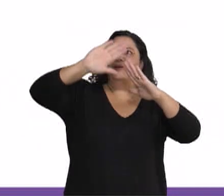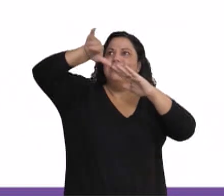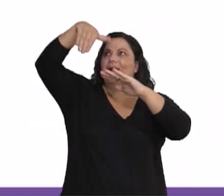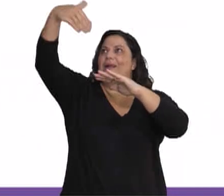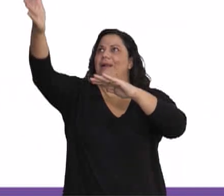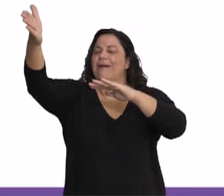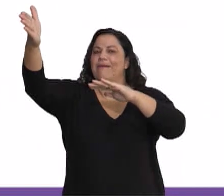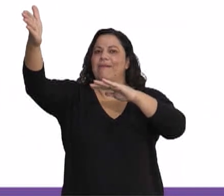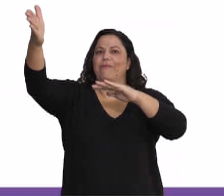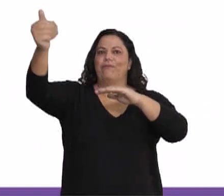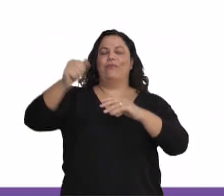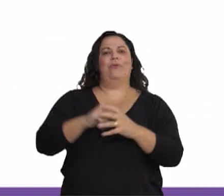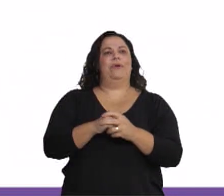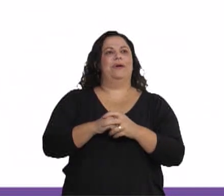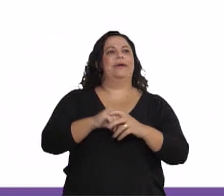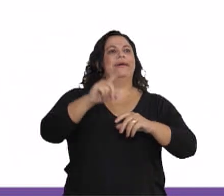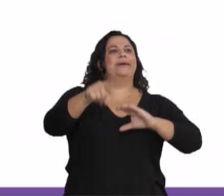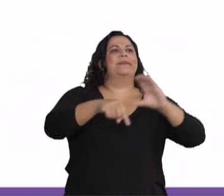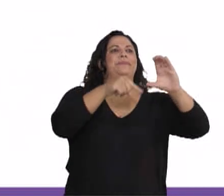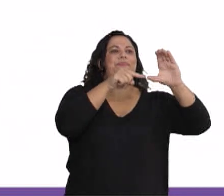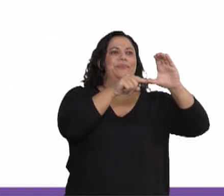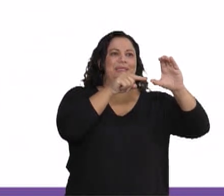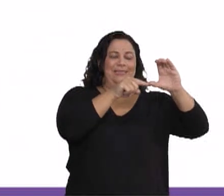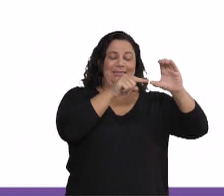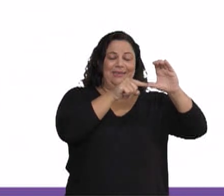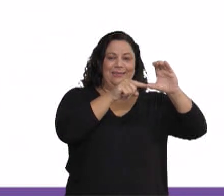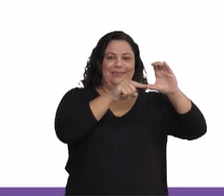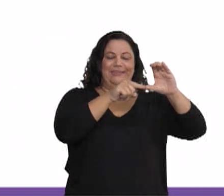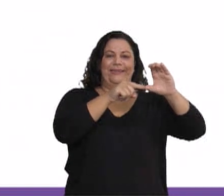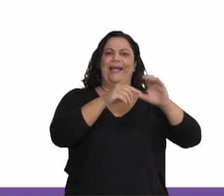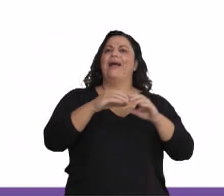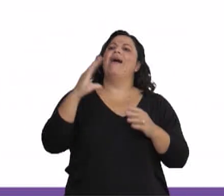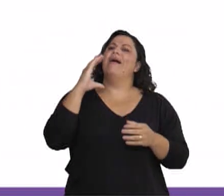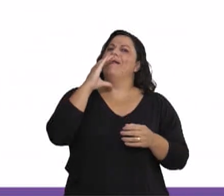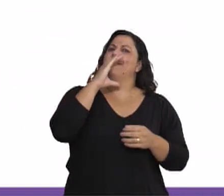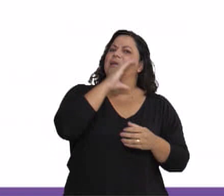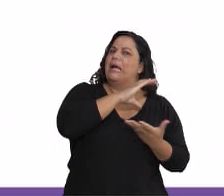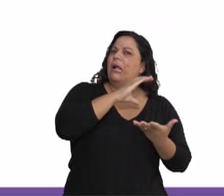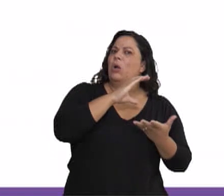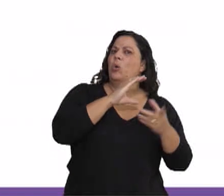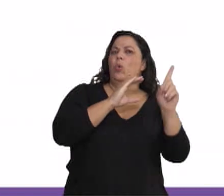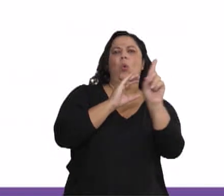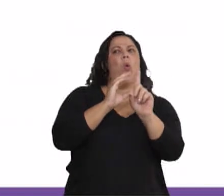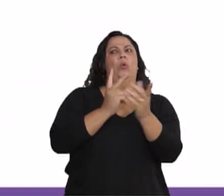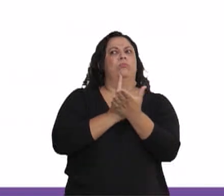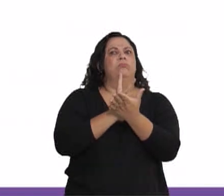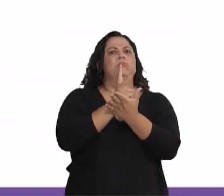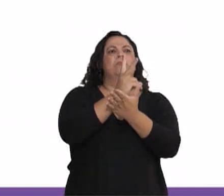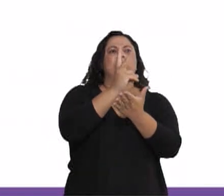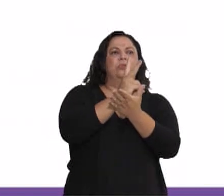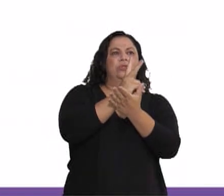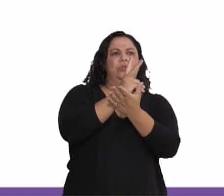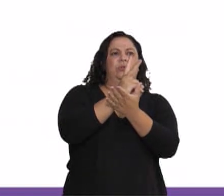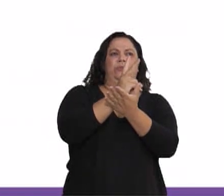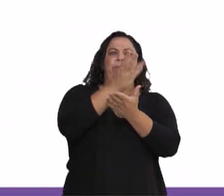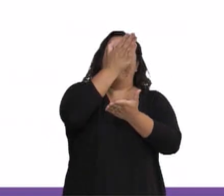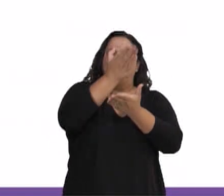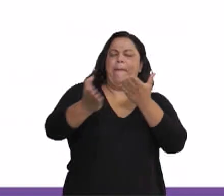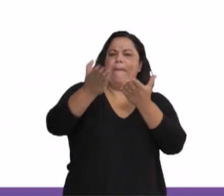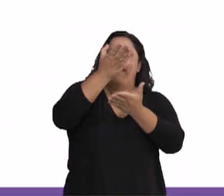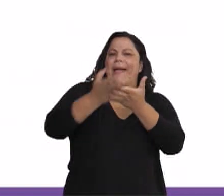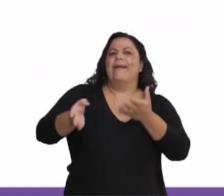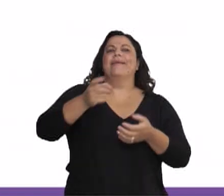perder calor e passa a perder frio para o meio externo. Letra D, deixa de receber